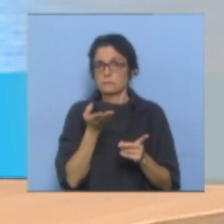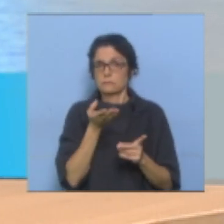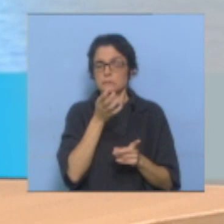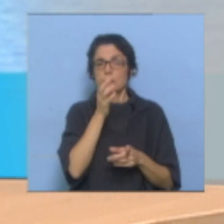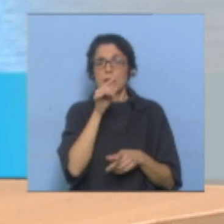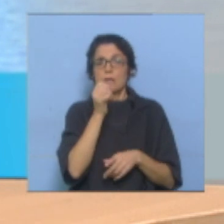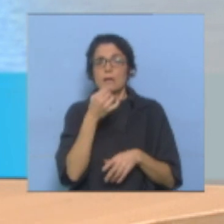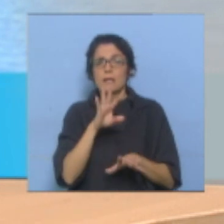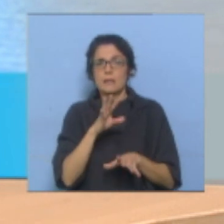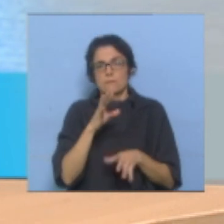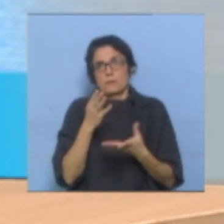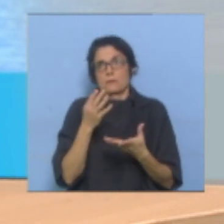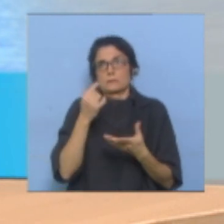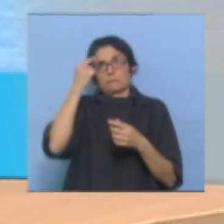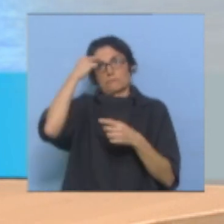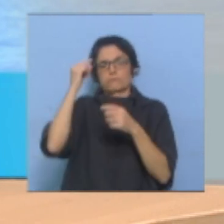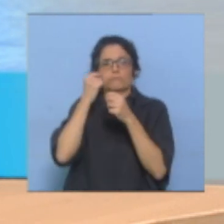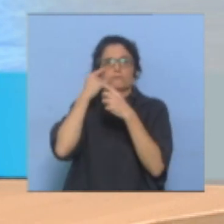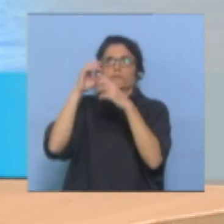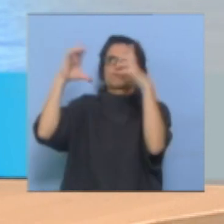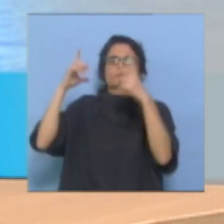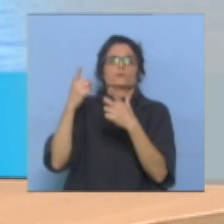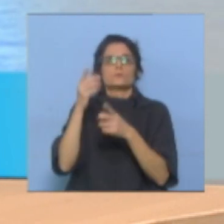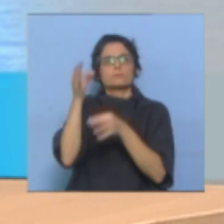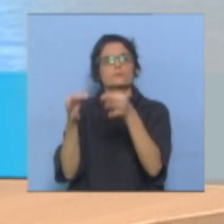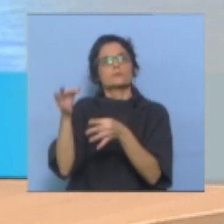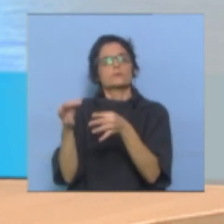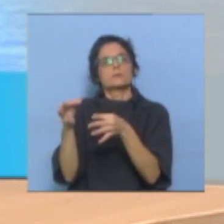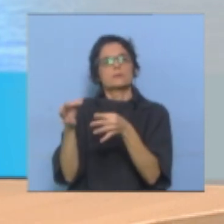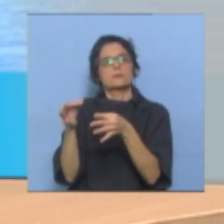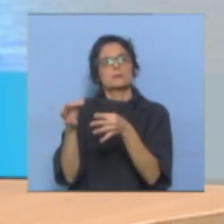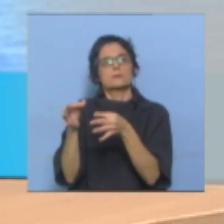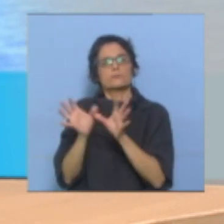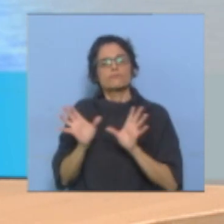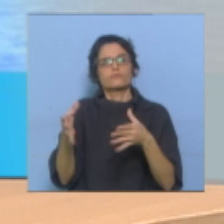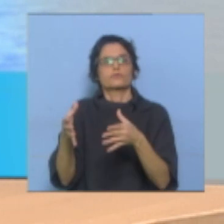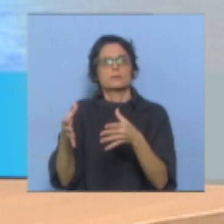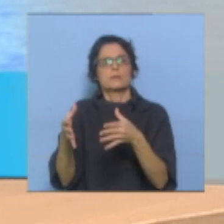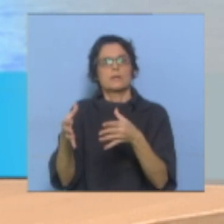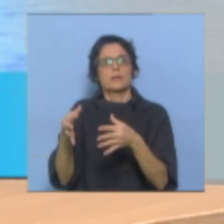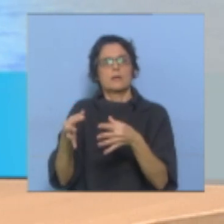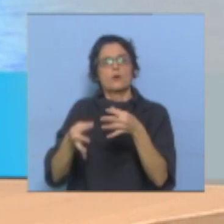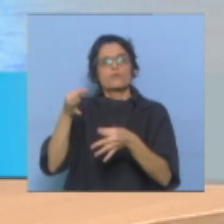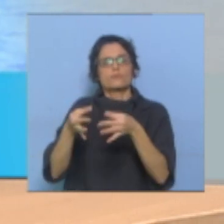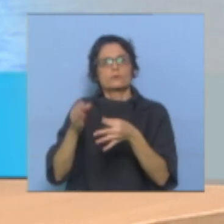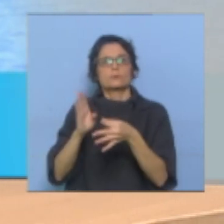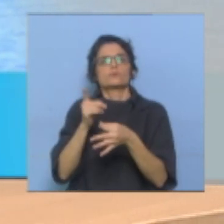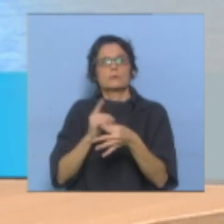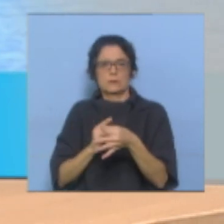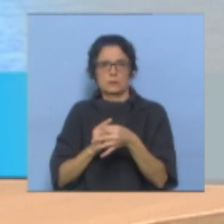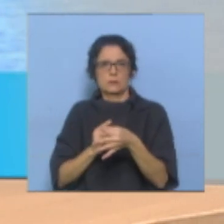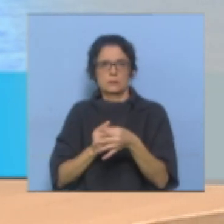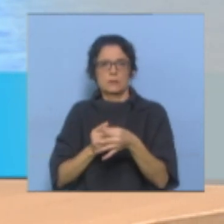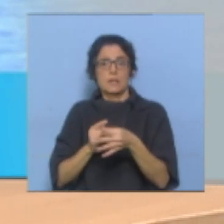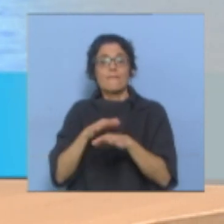pensarmos numa justiça num sentido mais lato, até num sentido mais eclesial, justiça não é dar o que a pessoa merece,